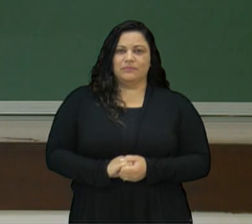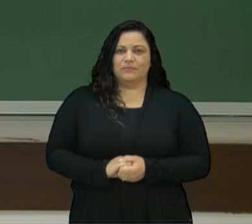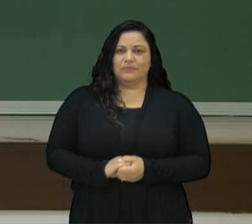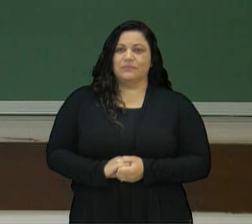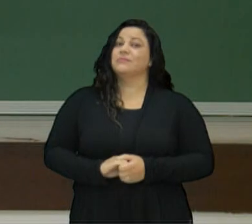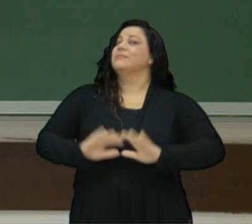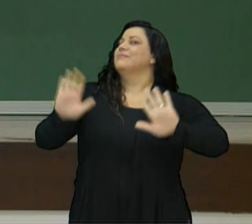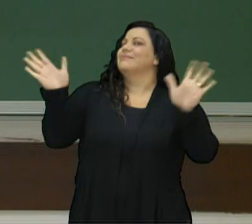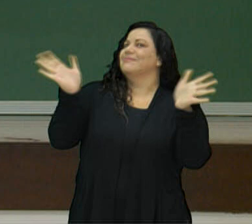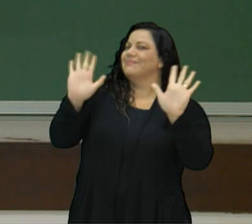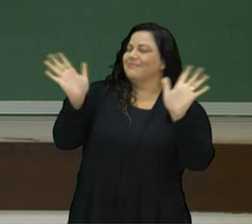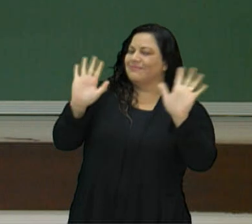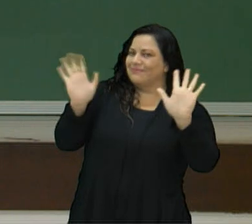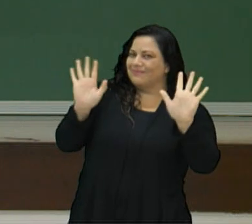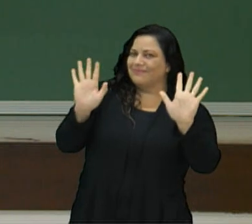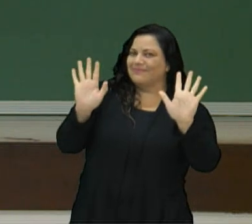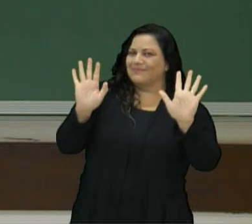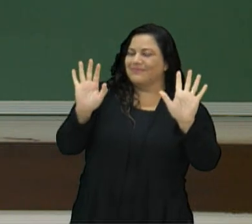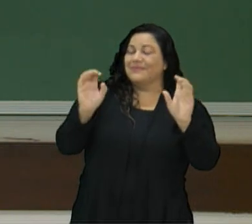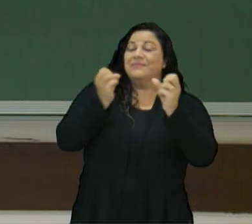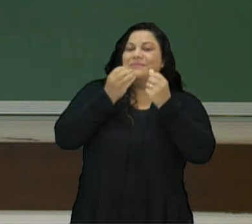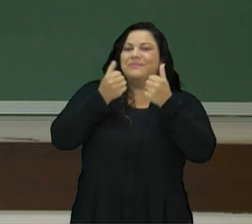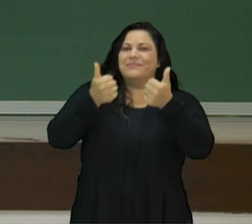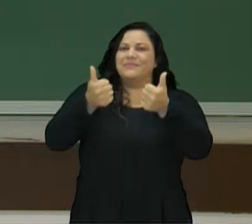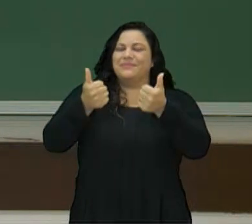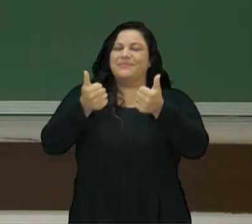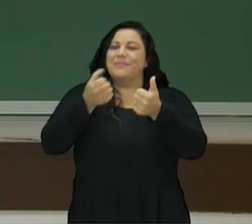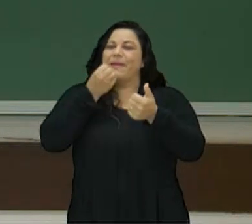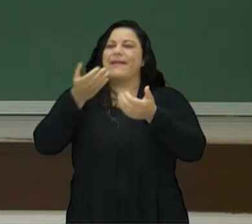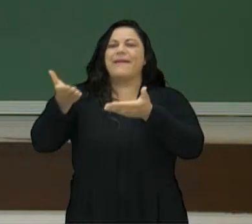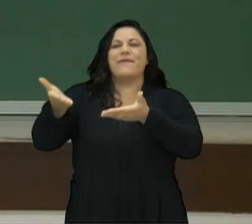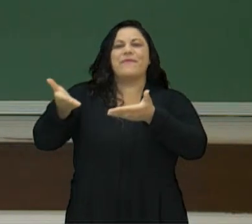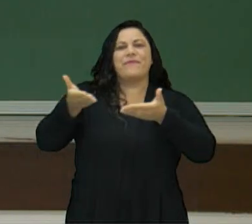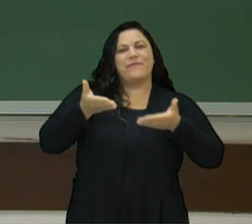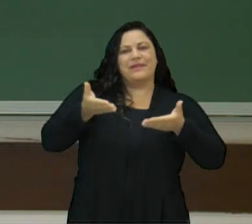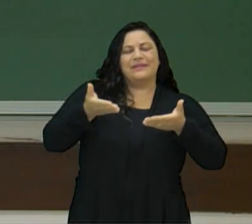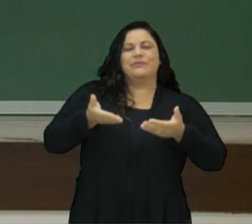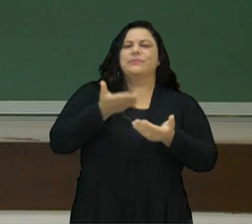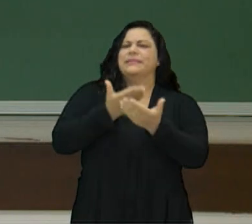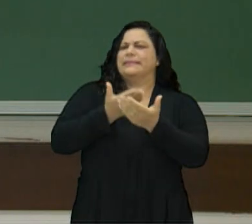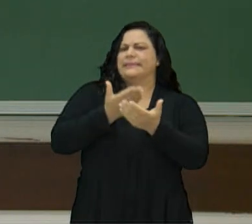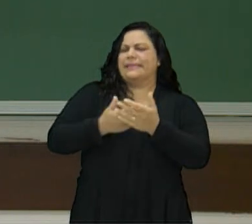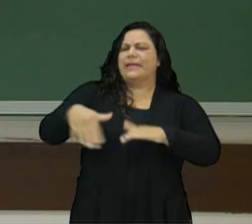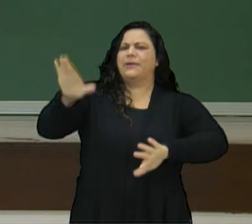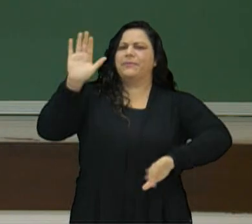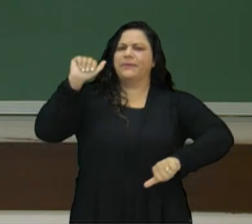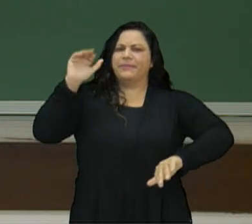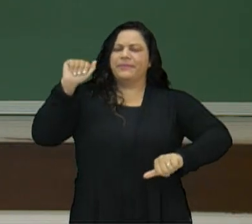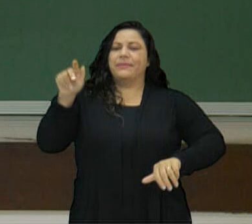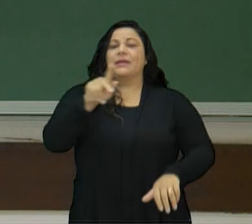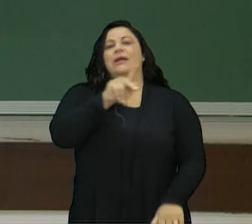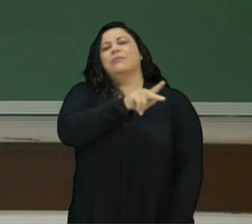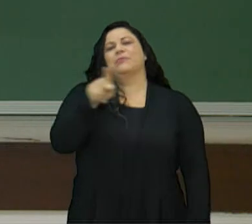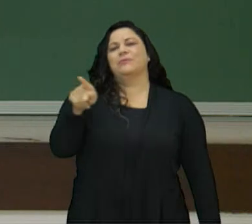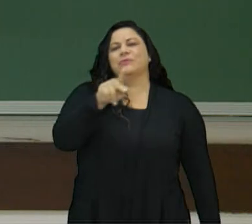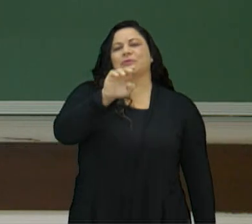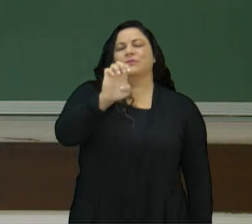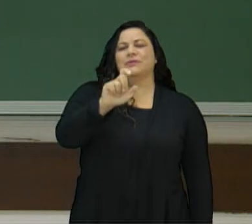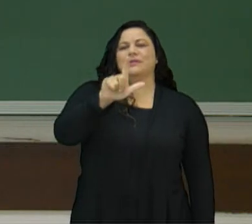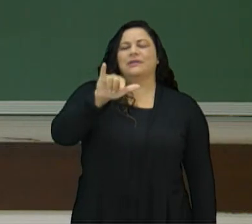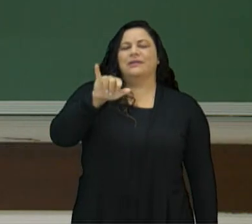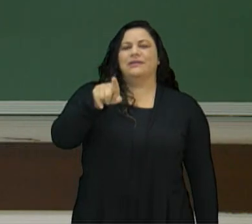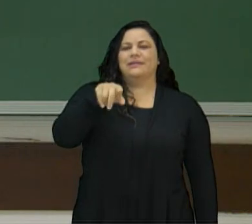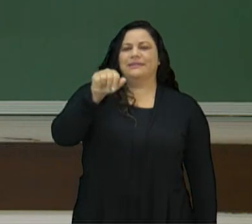Olá, chicos, bem-vindos a mais uma classe de espanhol. Me chamo Elisiane e juntos vamos aprender um pouco mais da